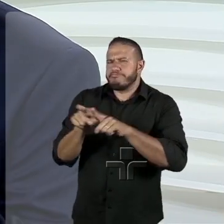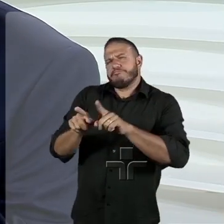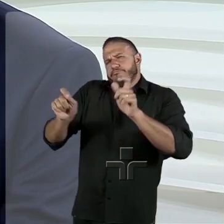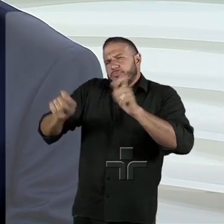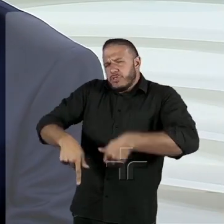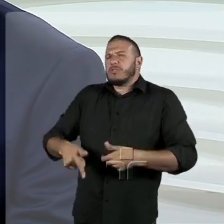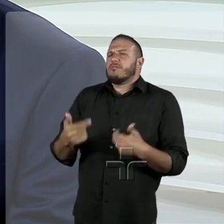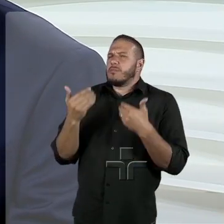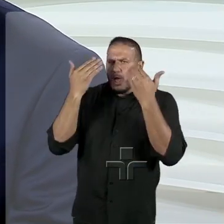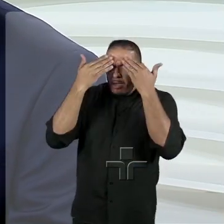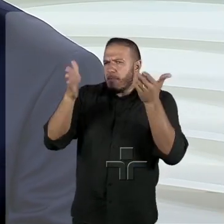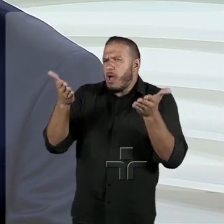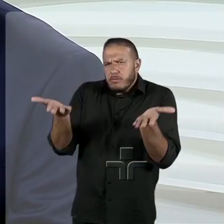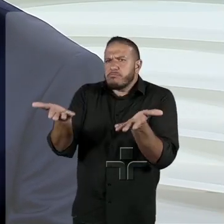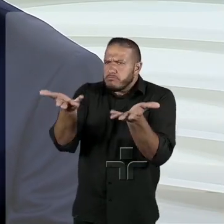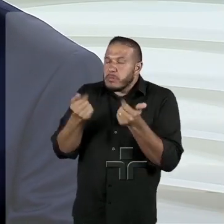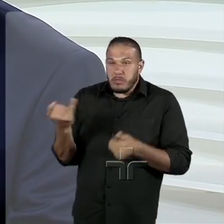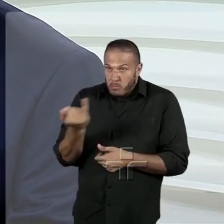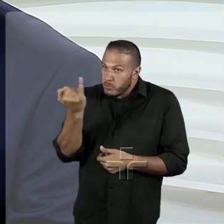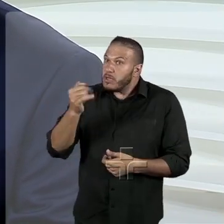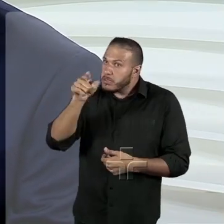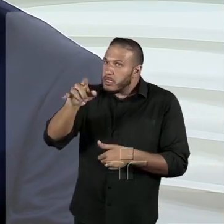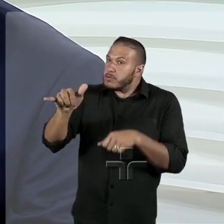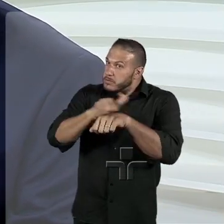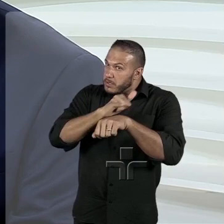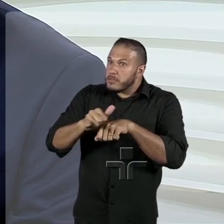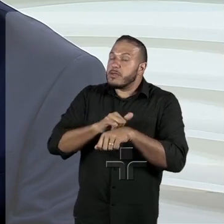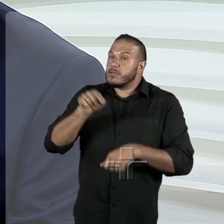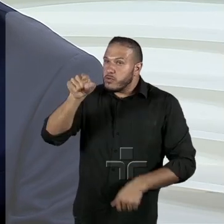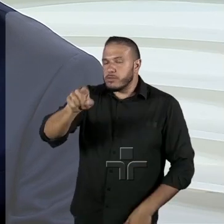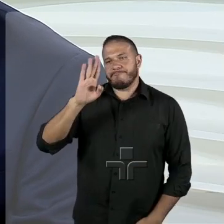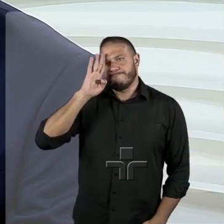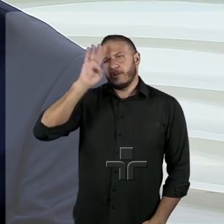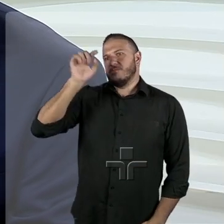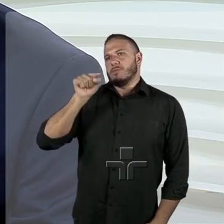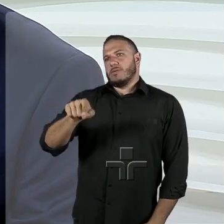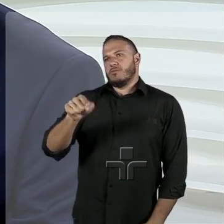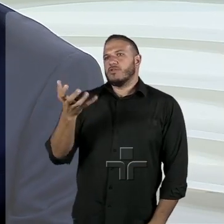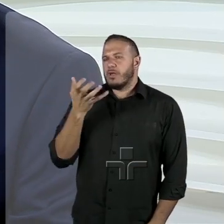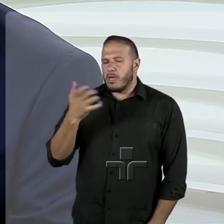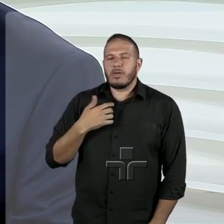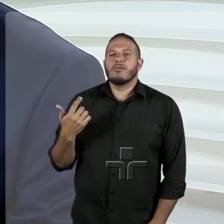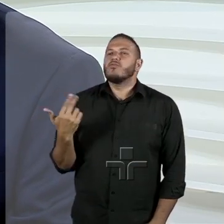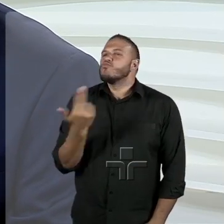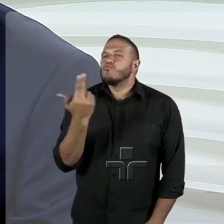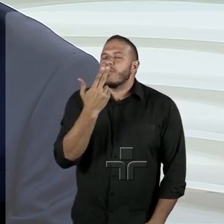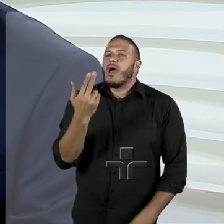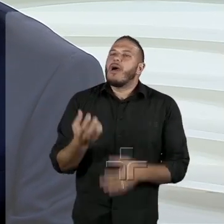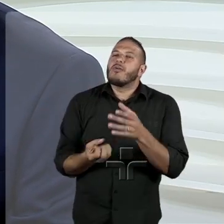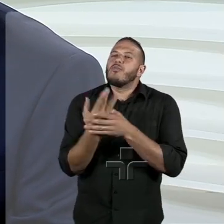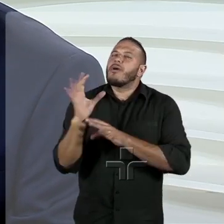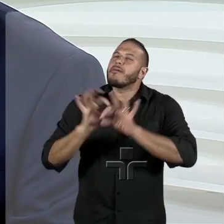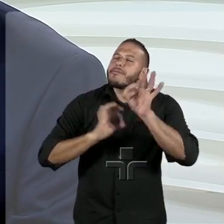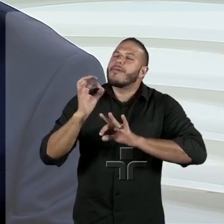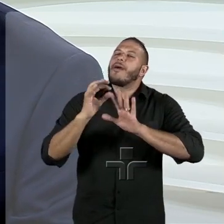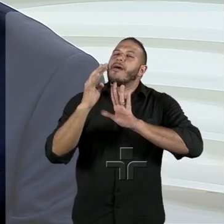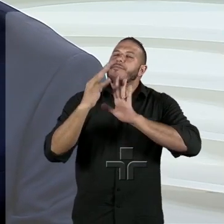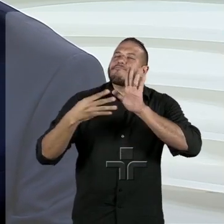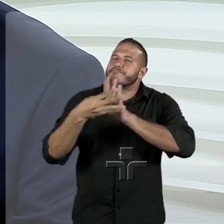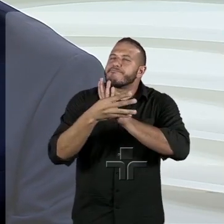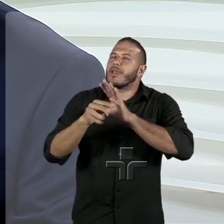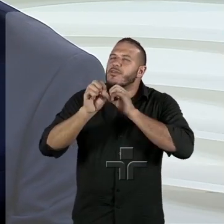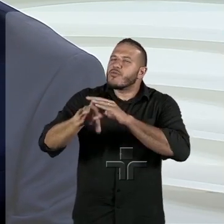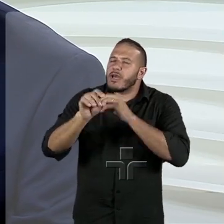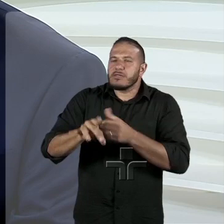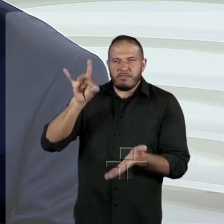abertos e é fundamental. Essa estratégia, ela é uma das principais. Não tem como construir educação de verdade